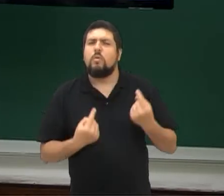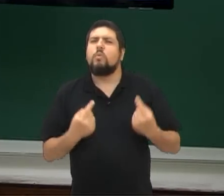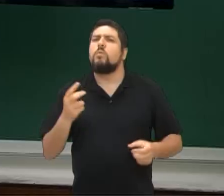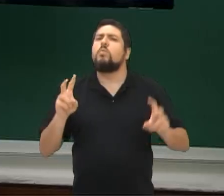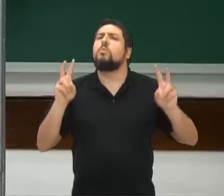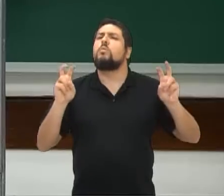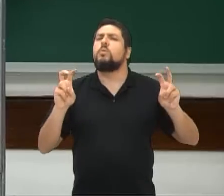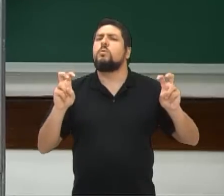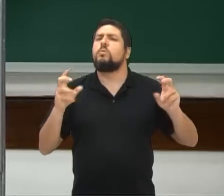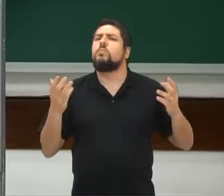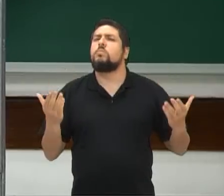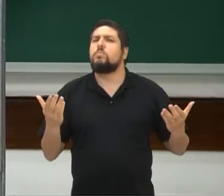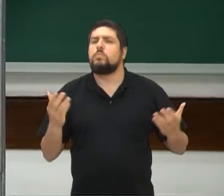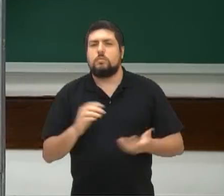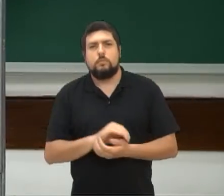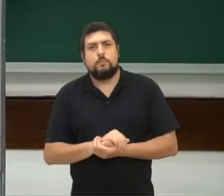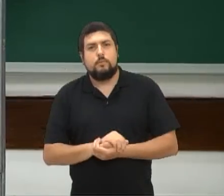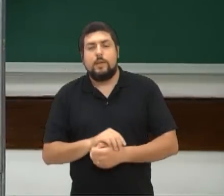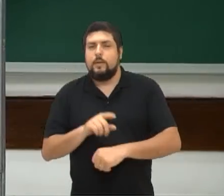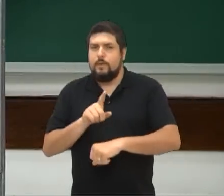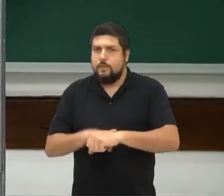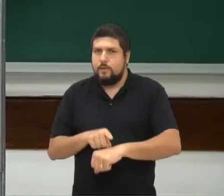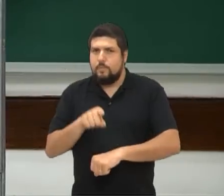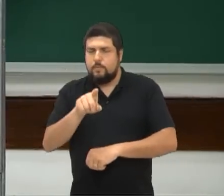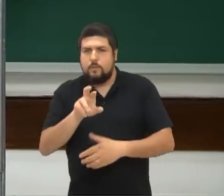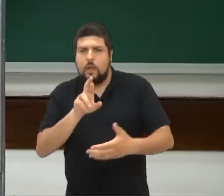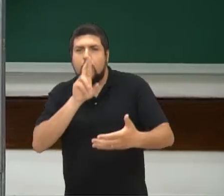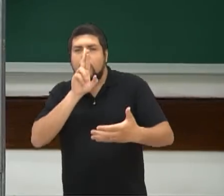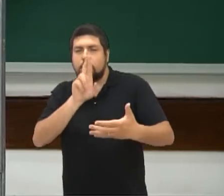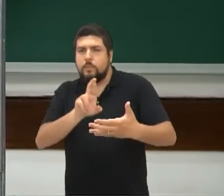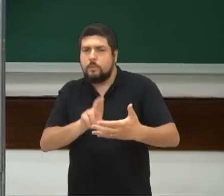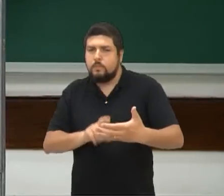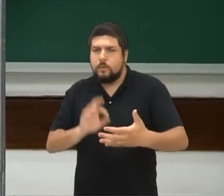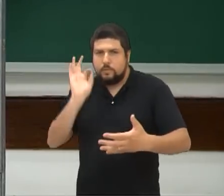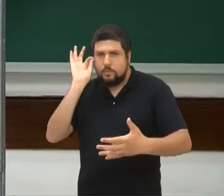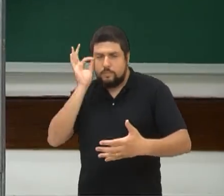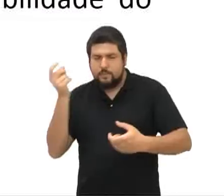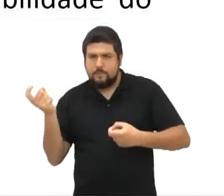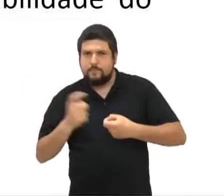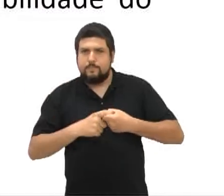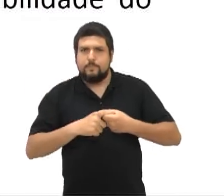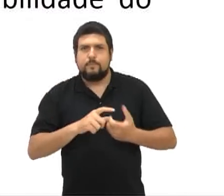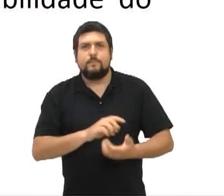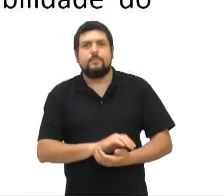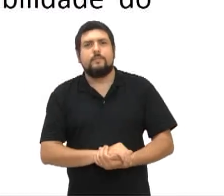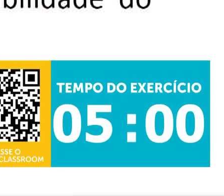ela retoma? Eu dou um tempinho para você, você responde essa para mim e a gente já volta.